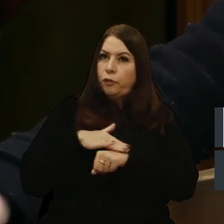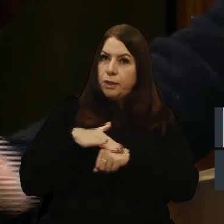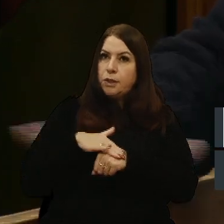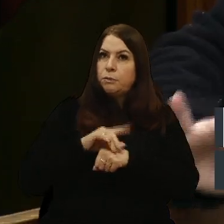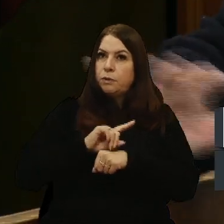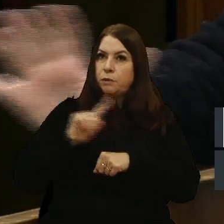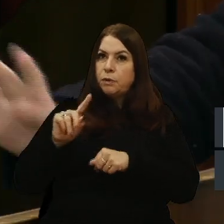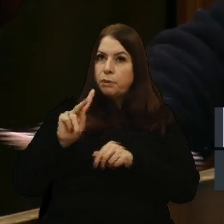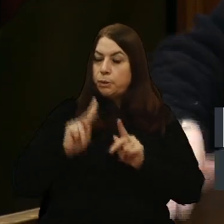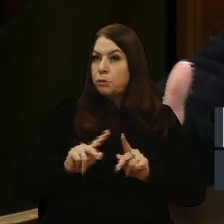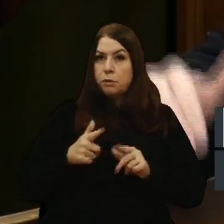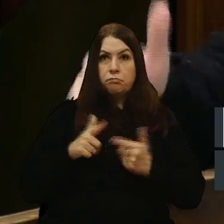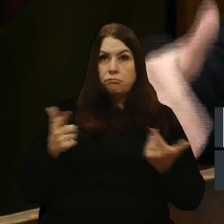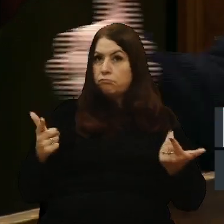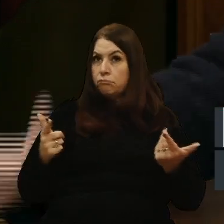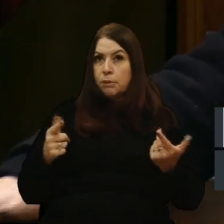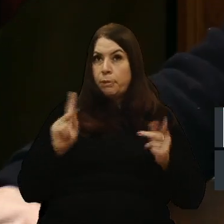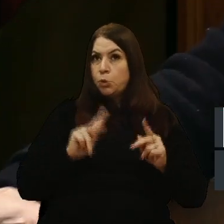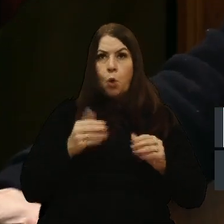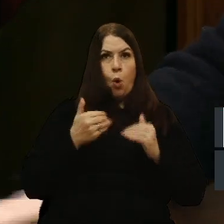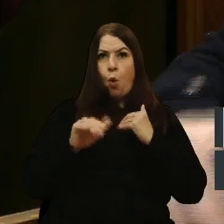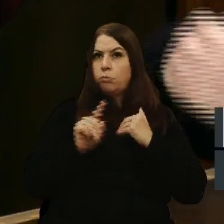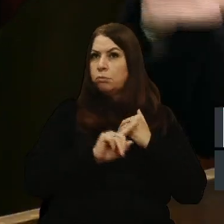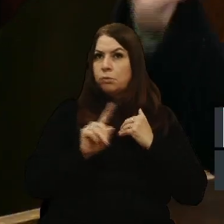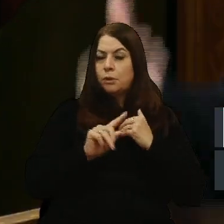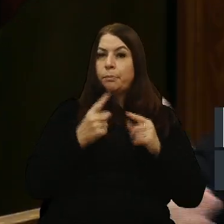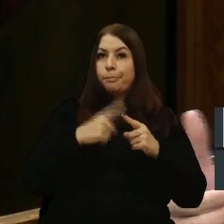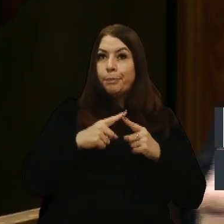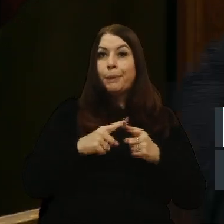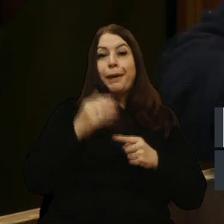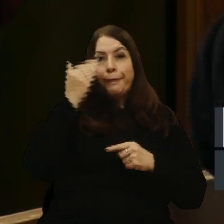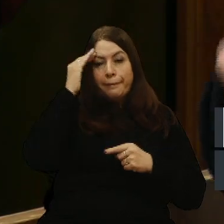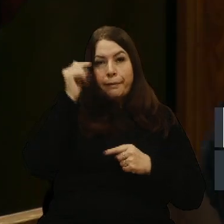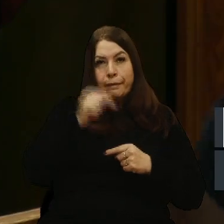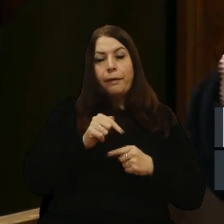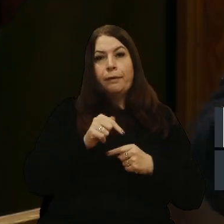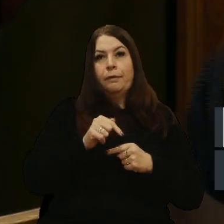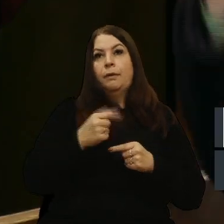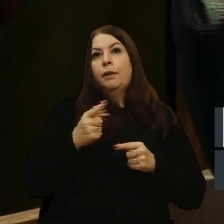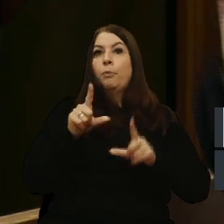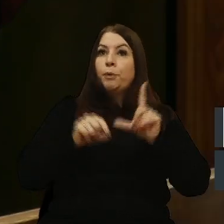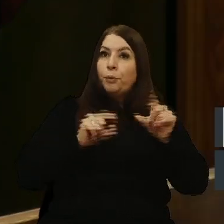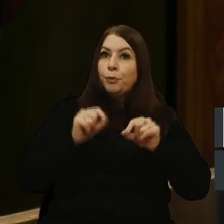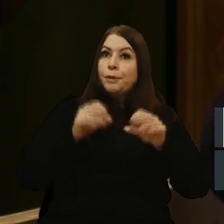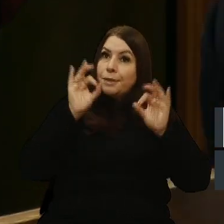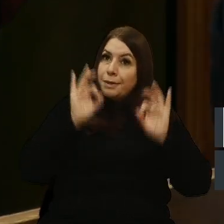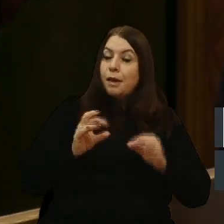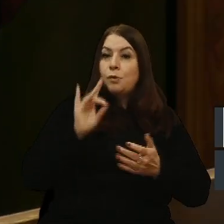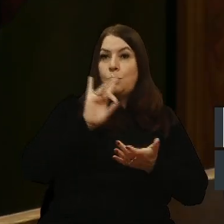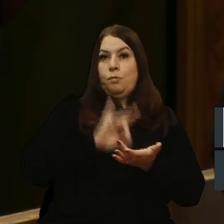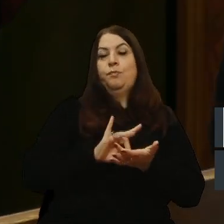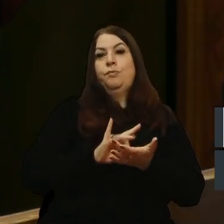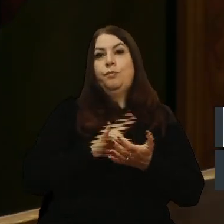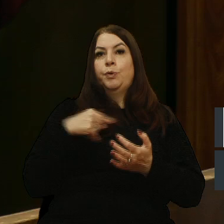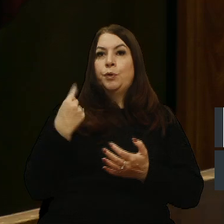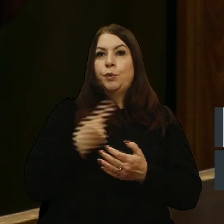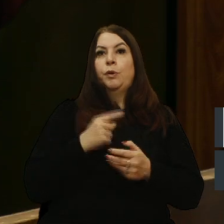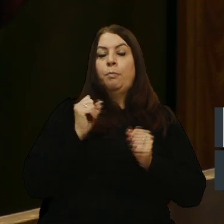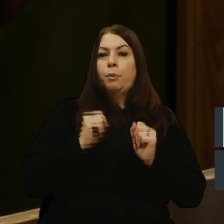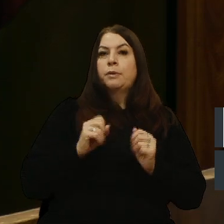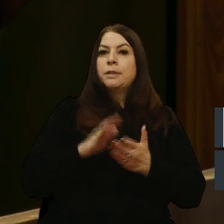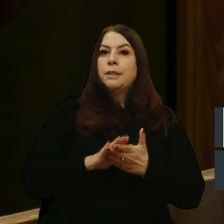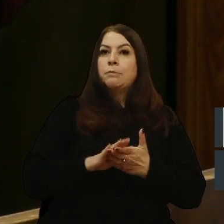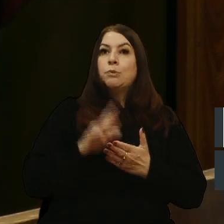para as pessoas e não tem alguém que seja contra, porque entendem que é uma alternativa concreta para que nós